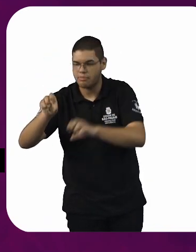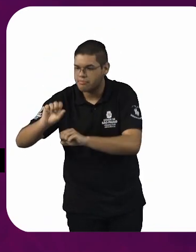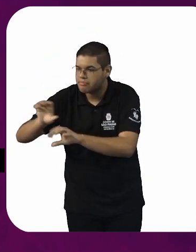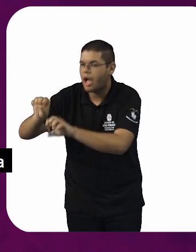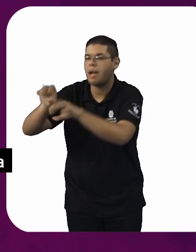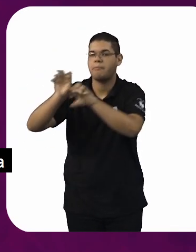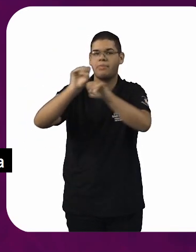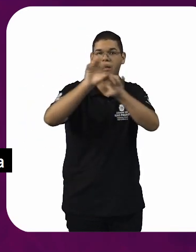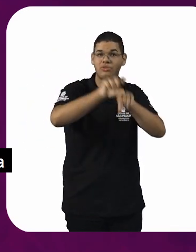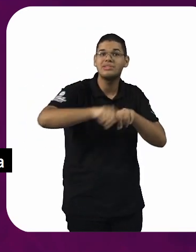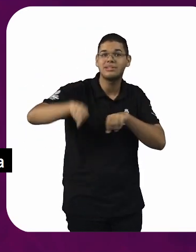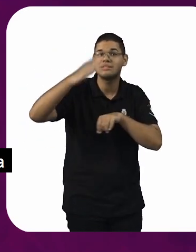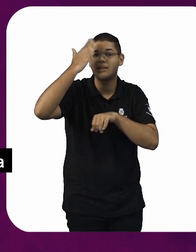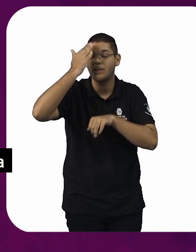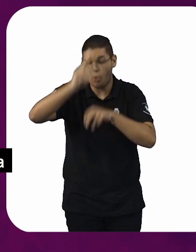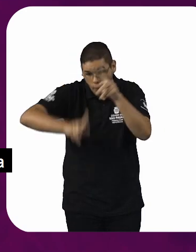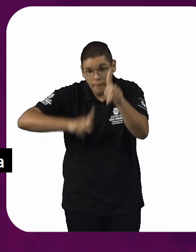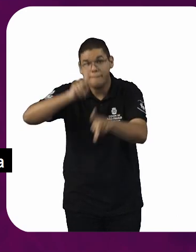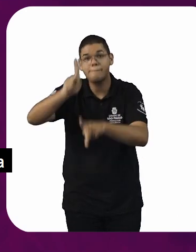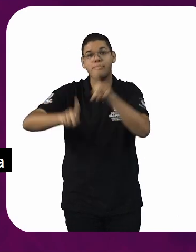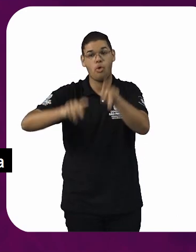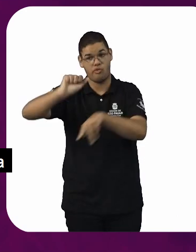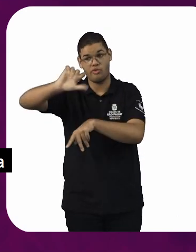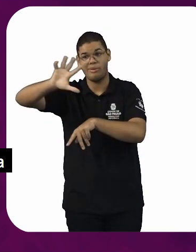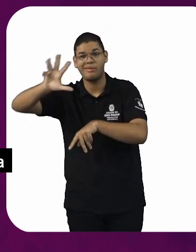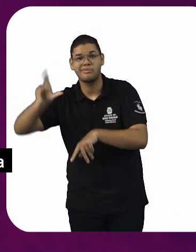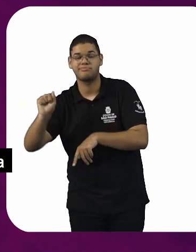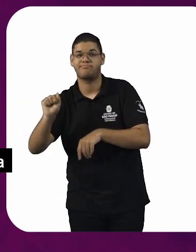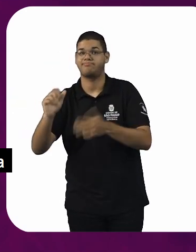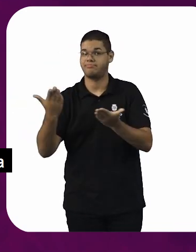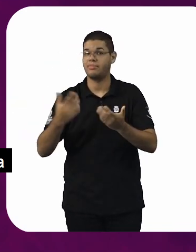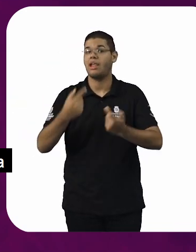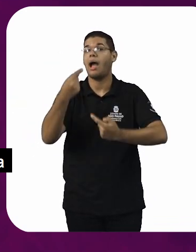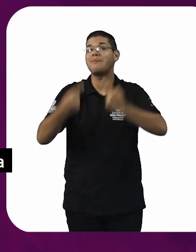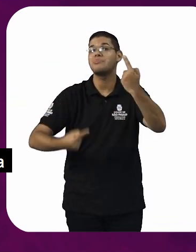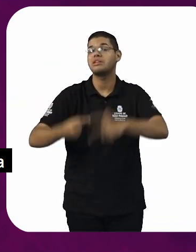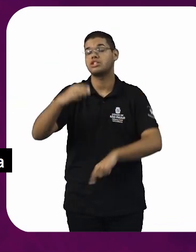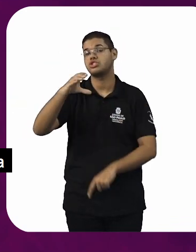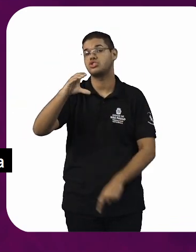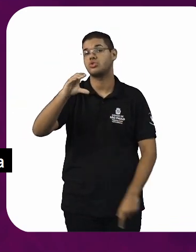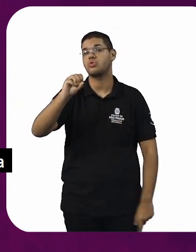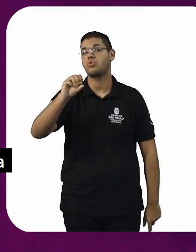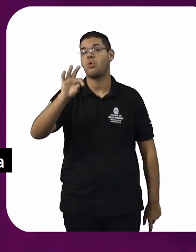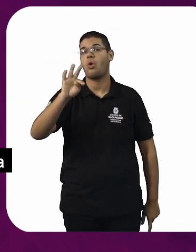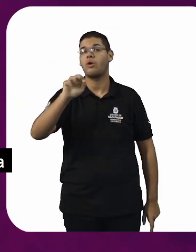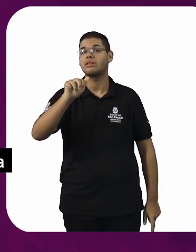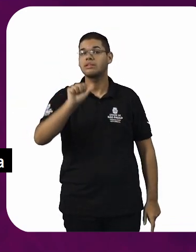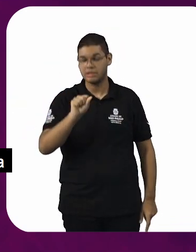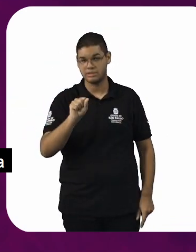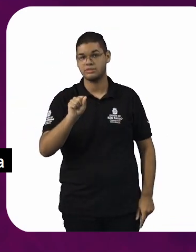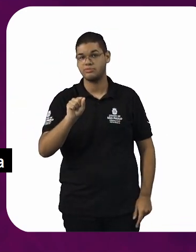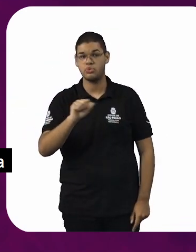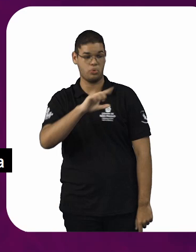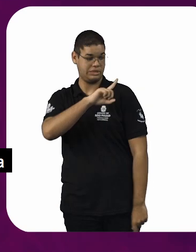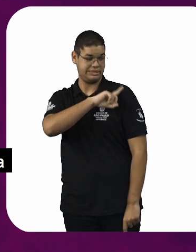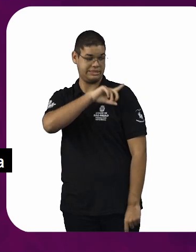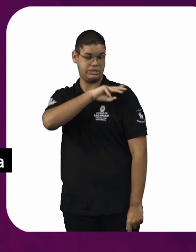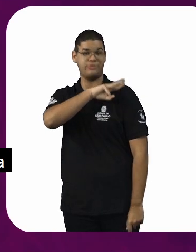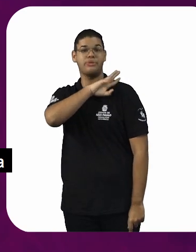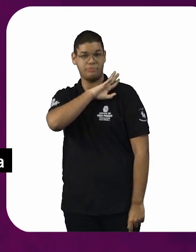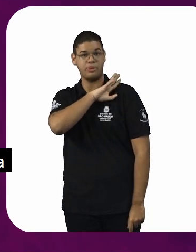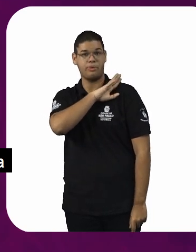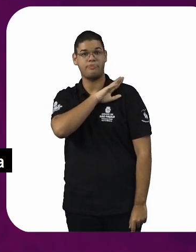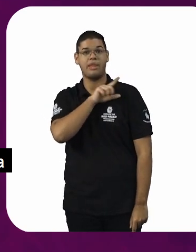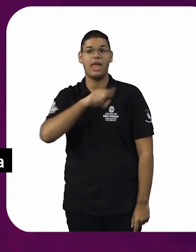povo africano. A política de cotas no ensino superior, no concurso público, é uma política pública